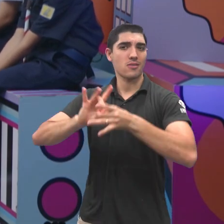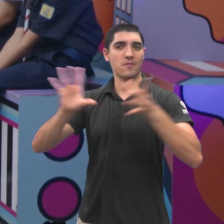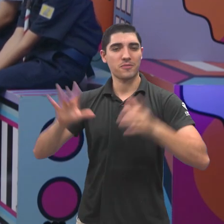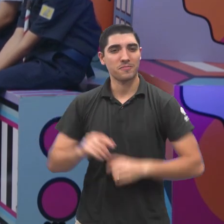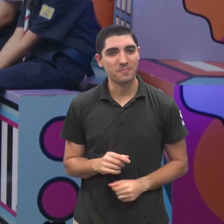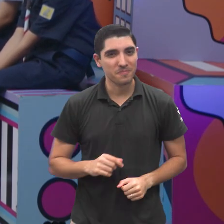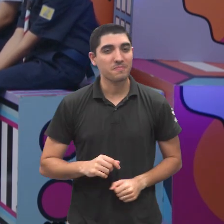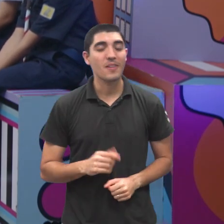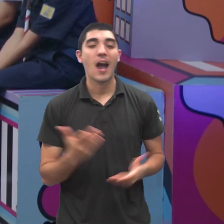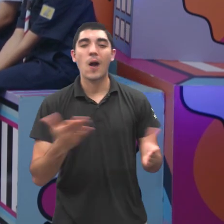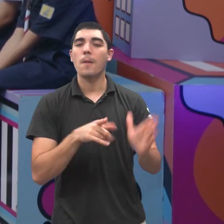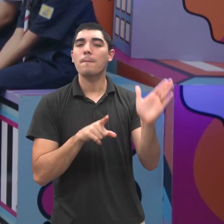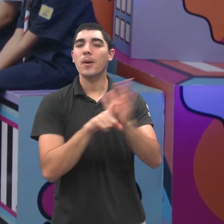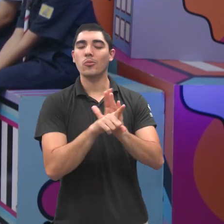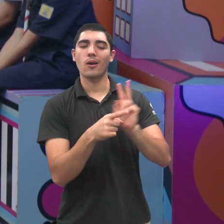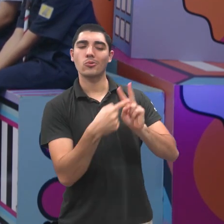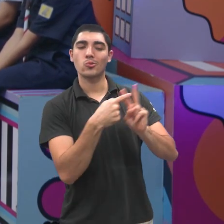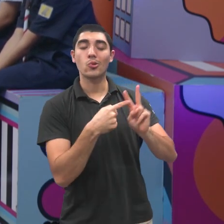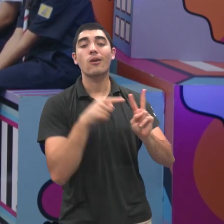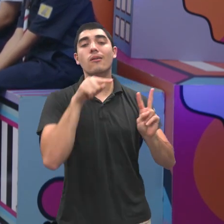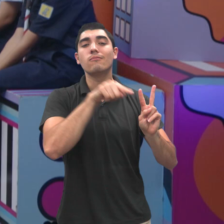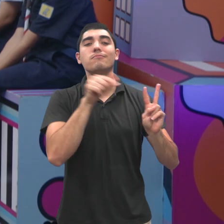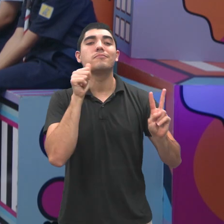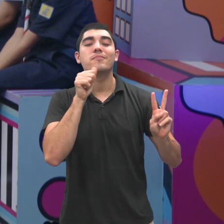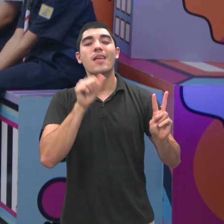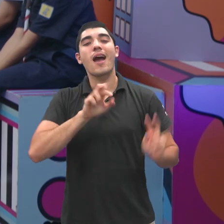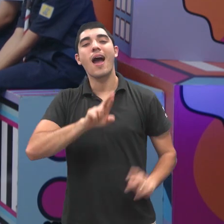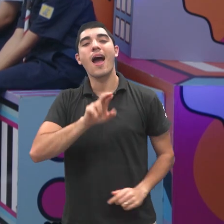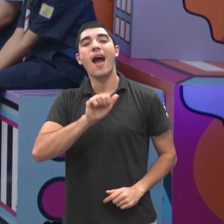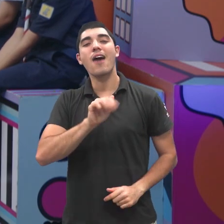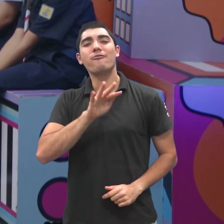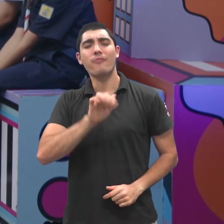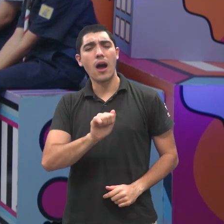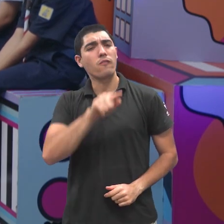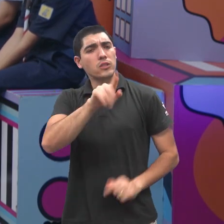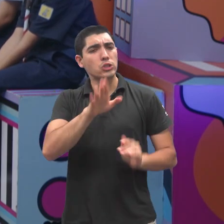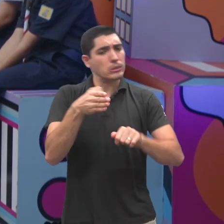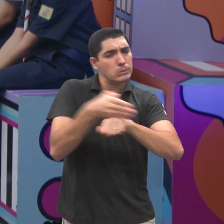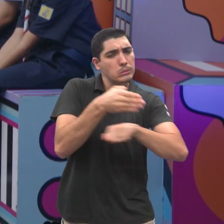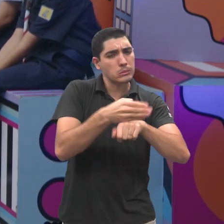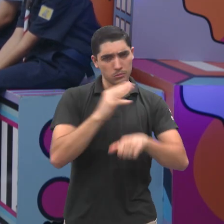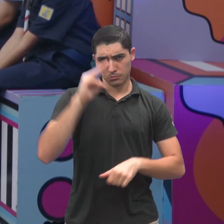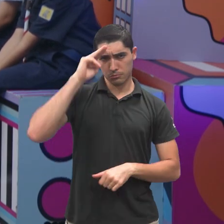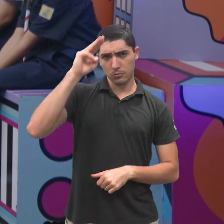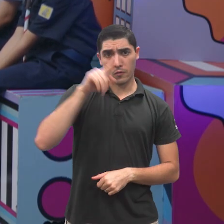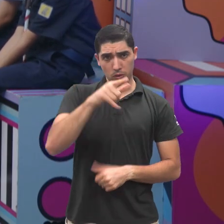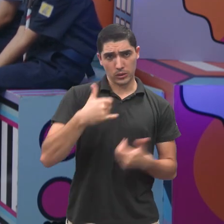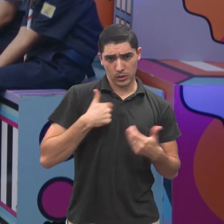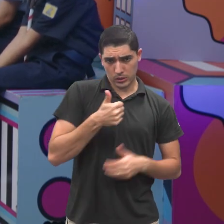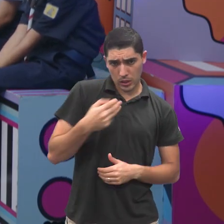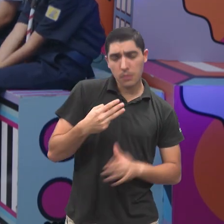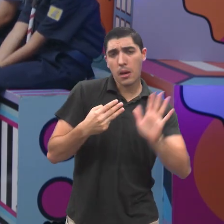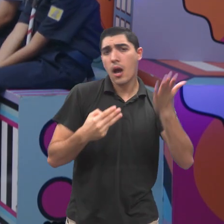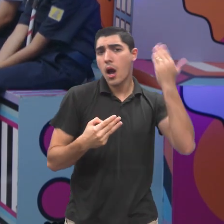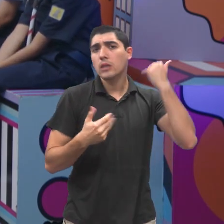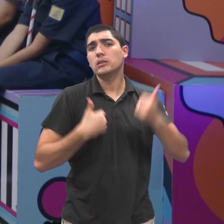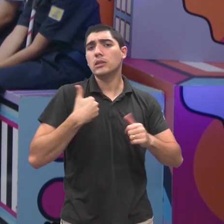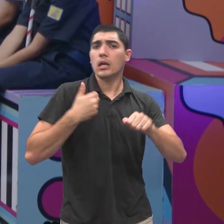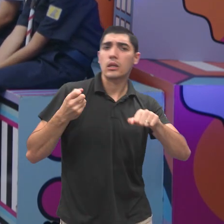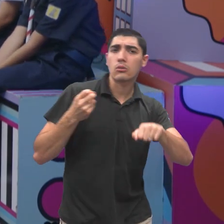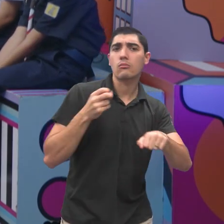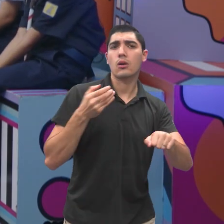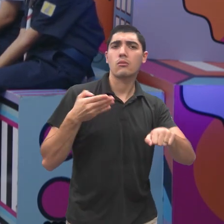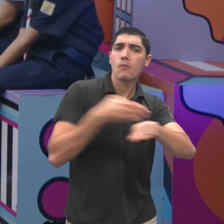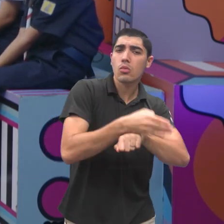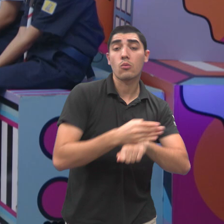Legal, vamos começar conversando com as duas crianças aqui. Rafa, você primeiro. Você já está participando do movimento há quanto tempo? Você tem 3 agora, mas você começou com quantos anos?